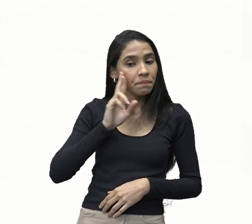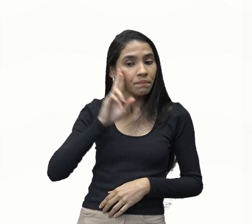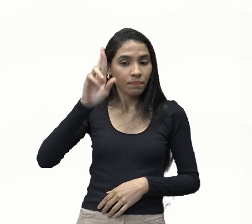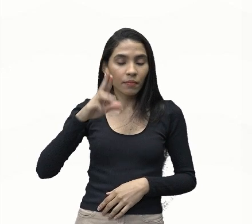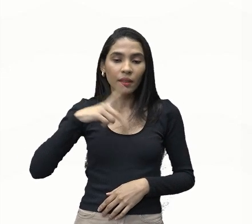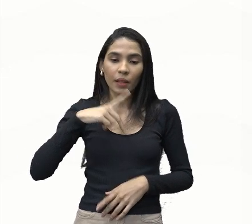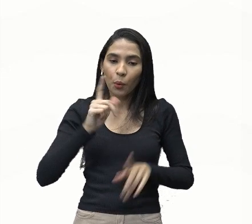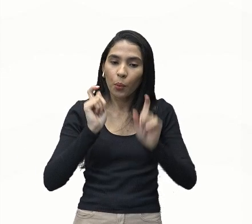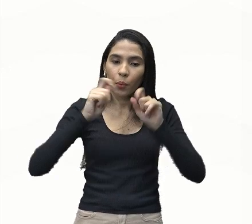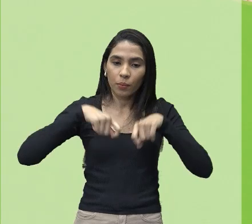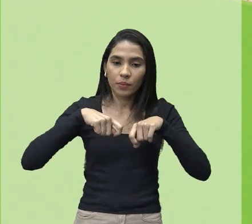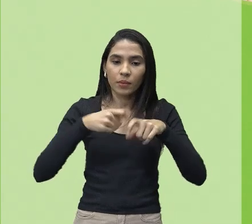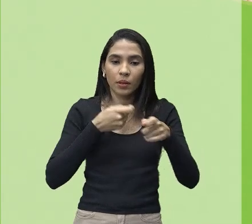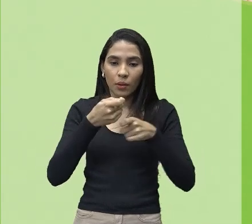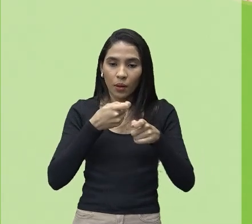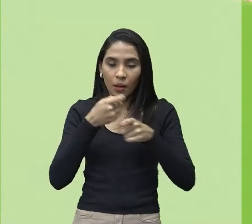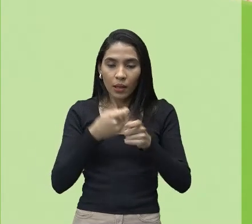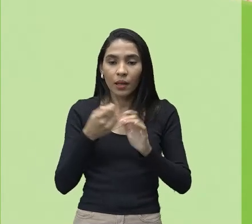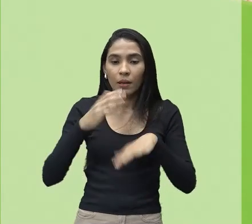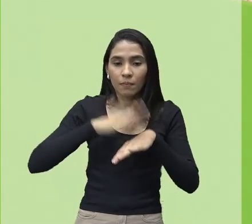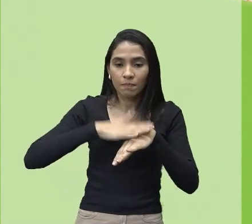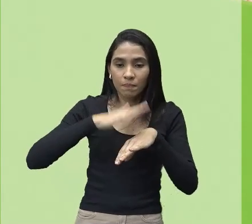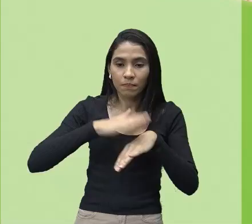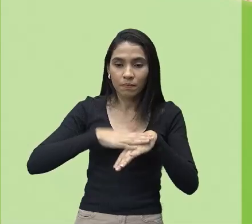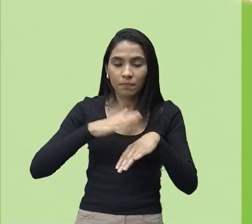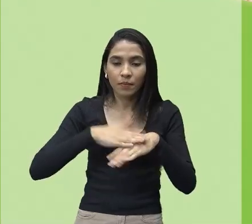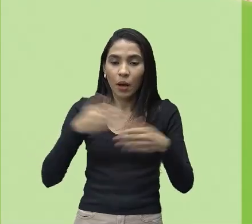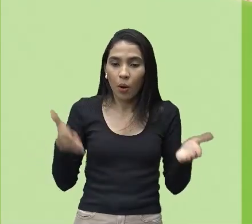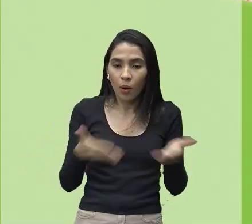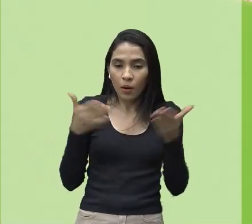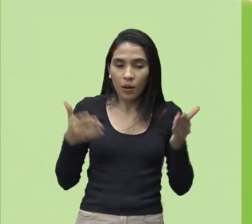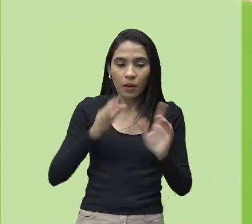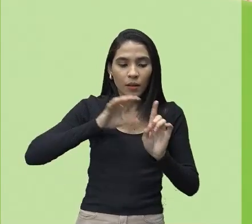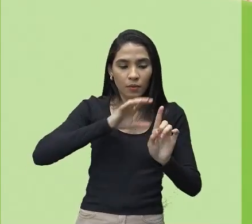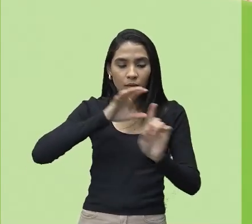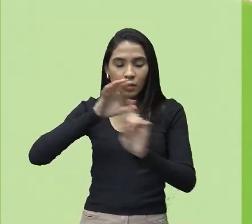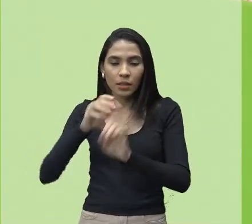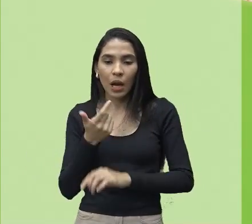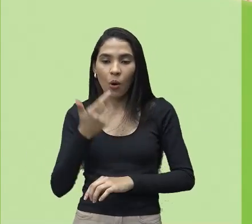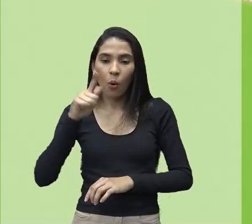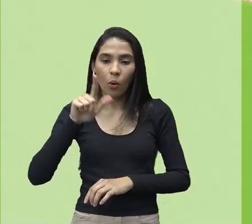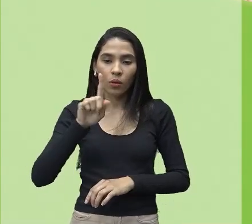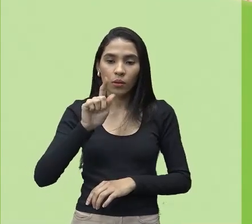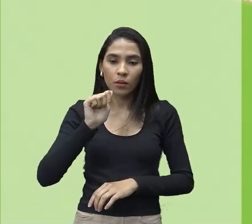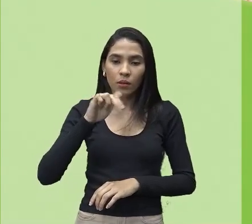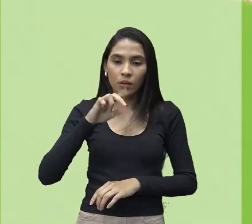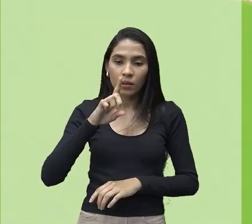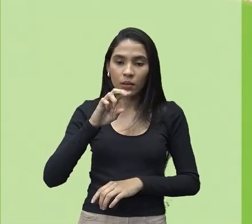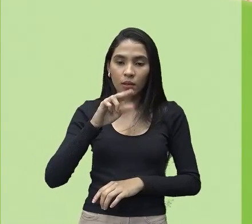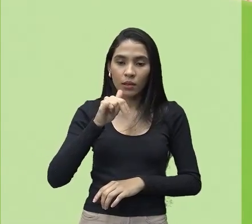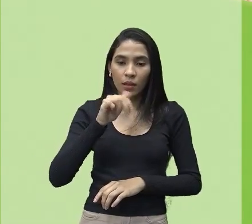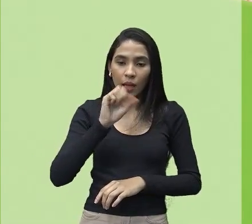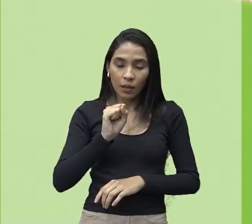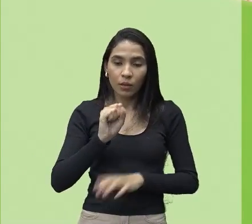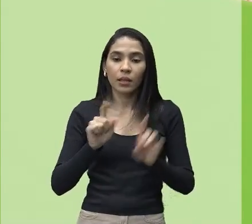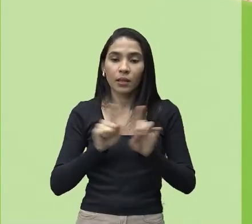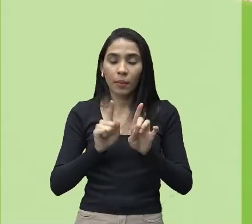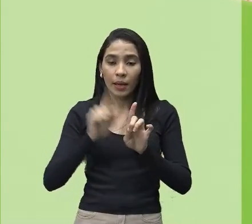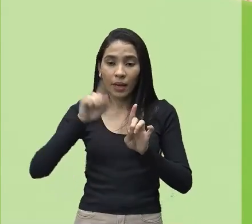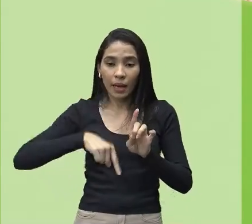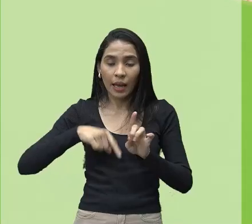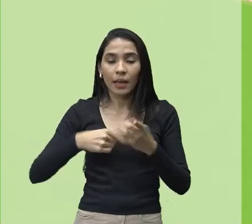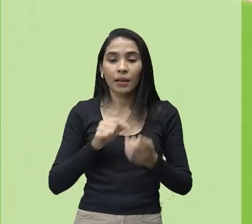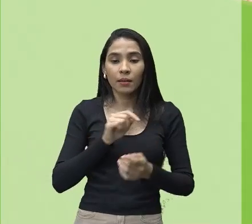essa possibilidade, ela consegue produzir hormônios que estimulem outras glândulas a produzir outros hormônios, ela é denominada